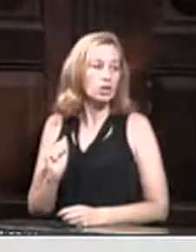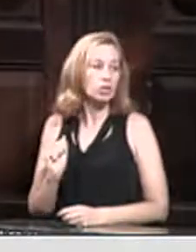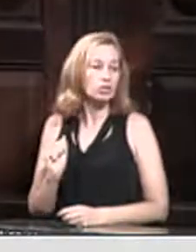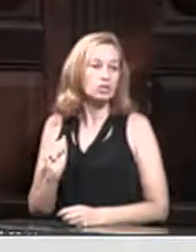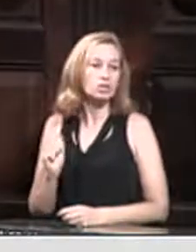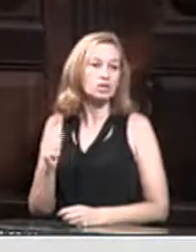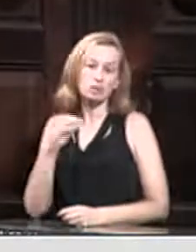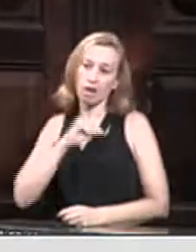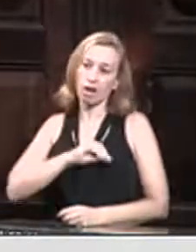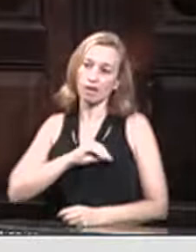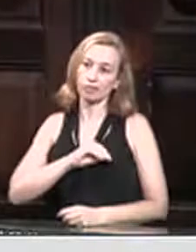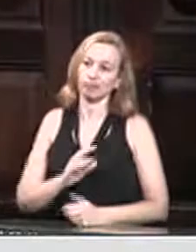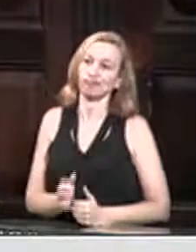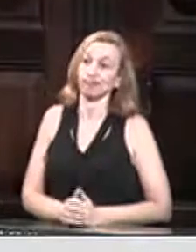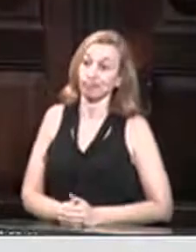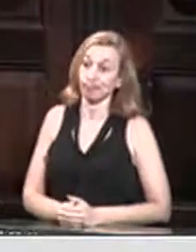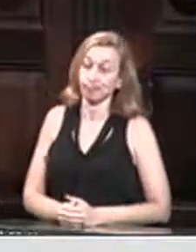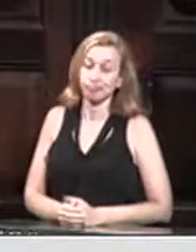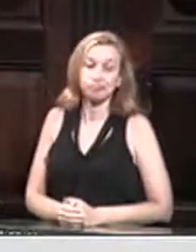salários.